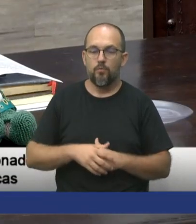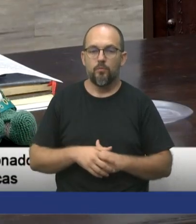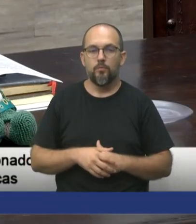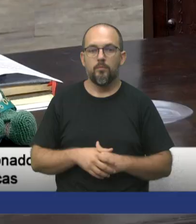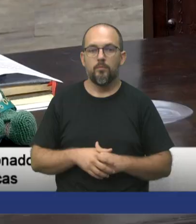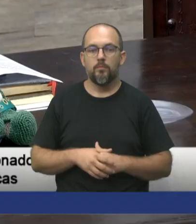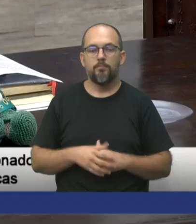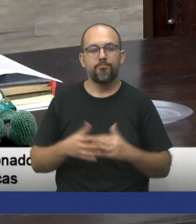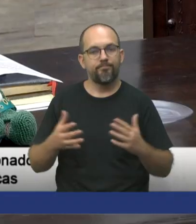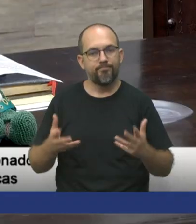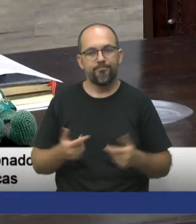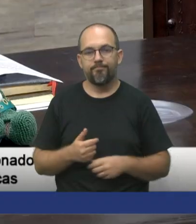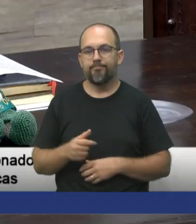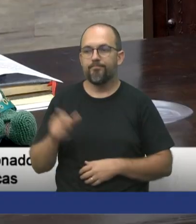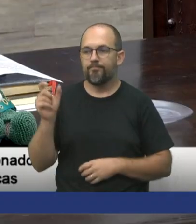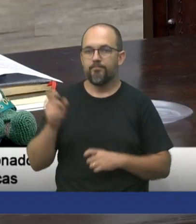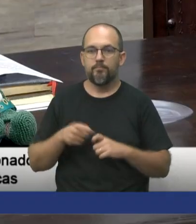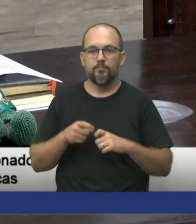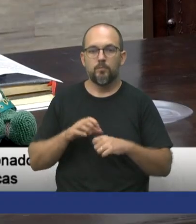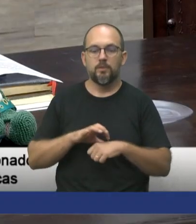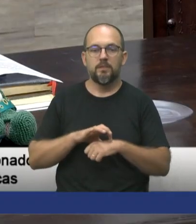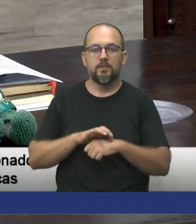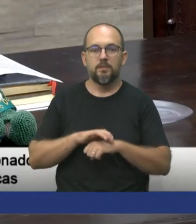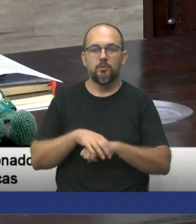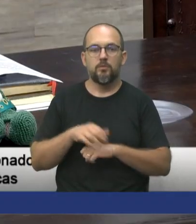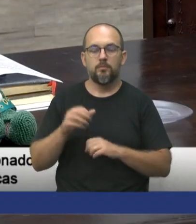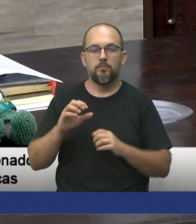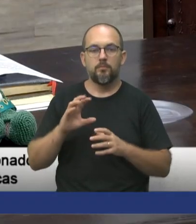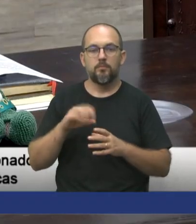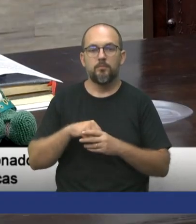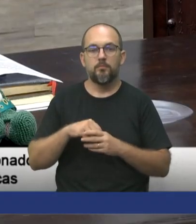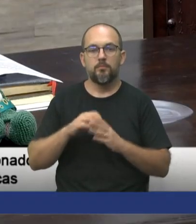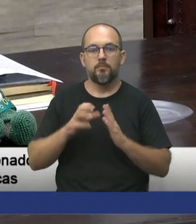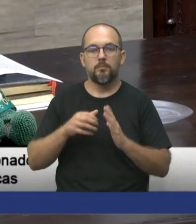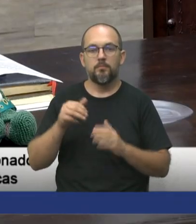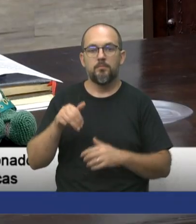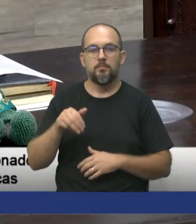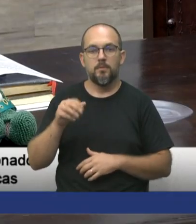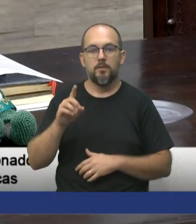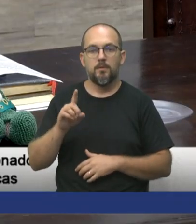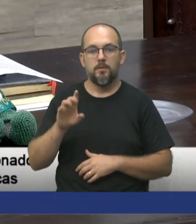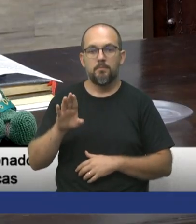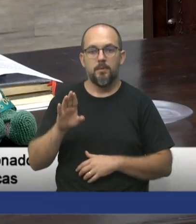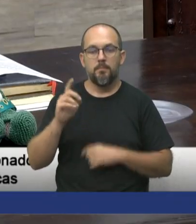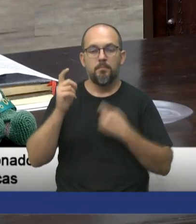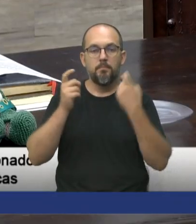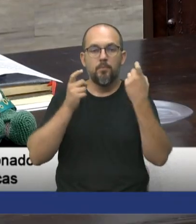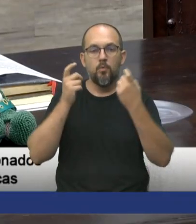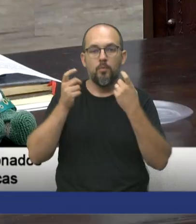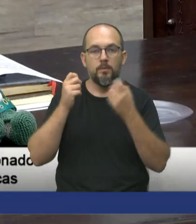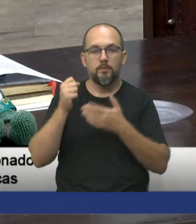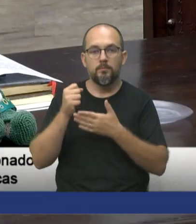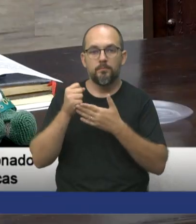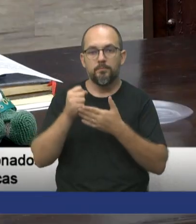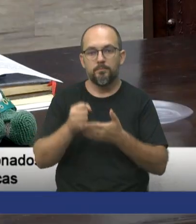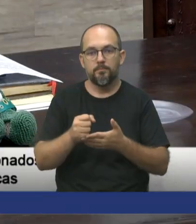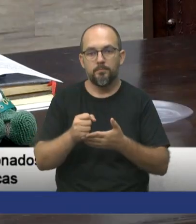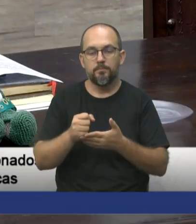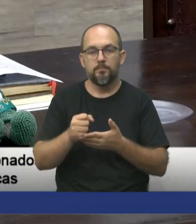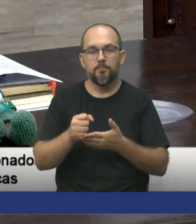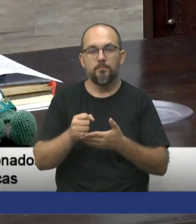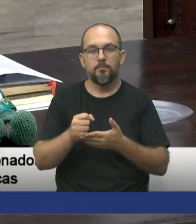incrível, doutor Segura, filiado ao MDB, com a preocupação de trazer